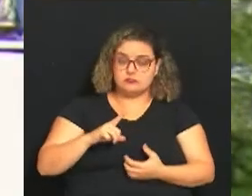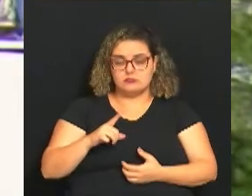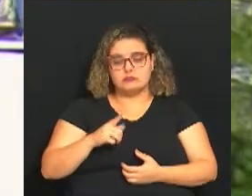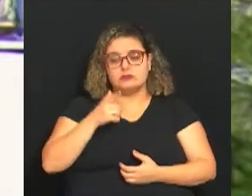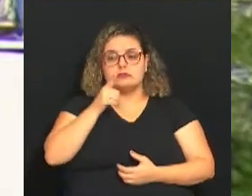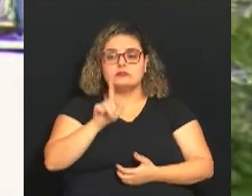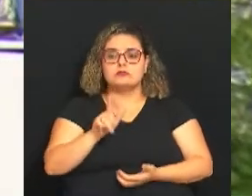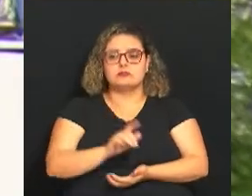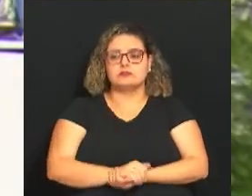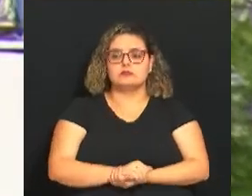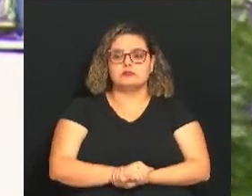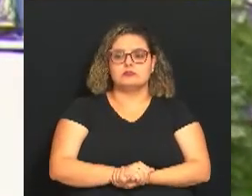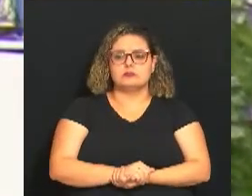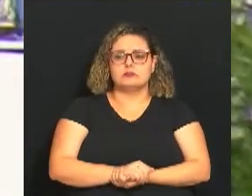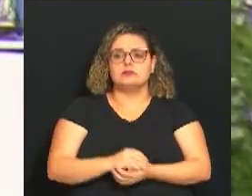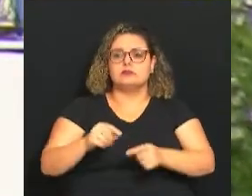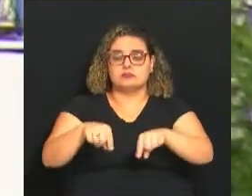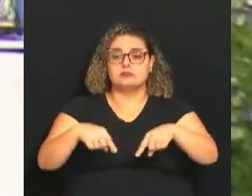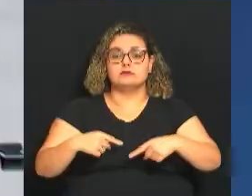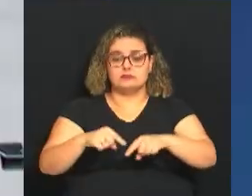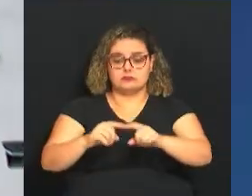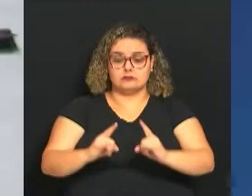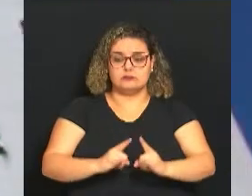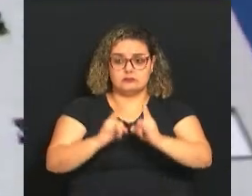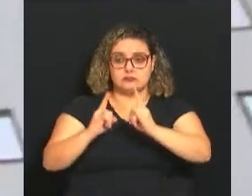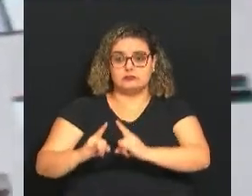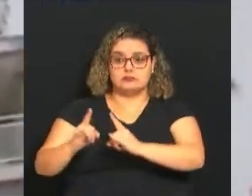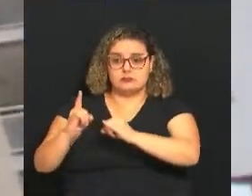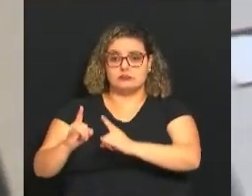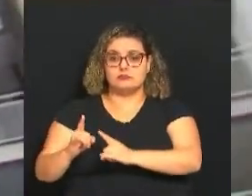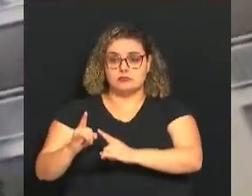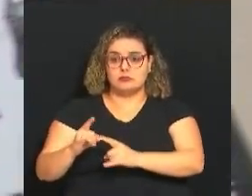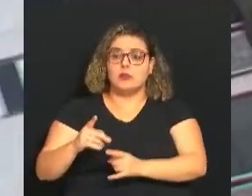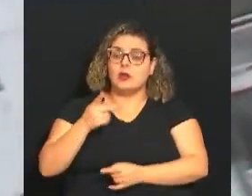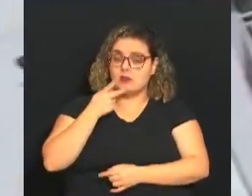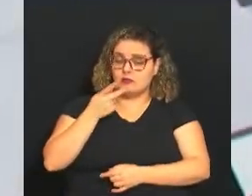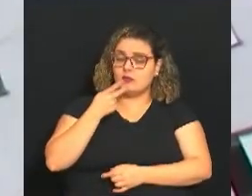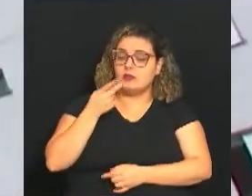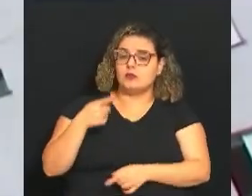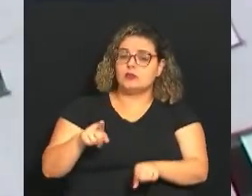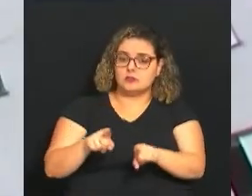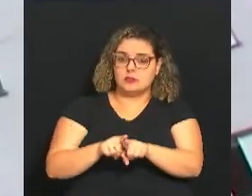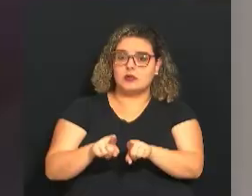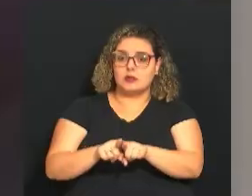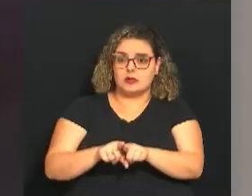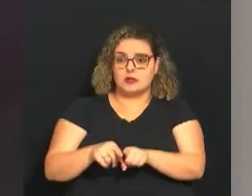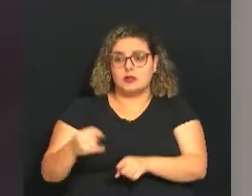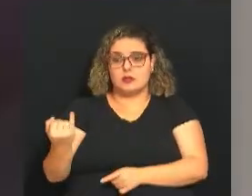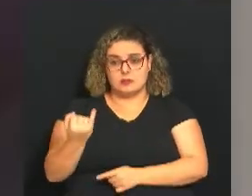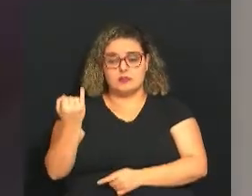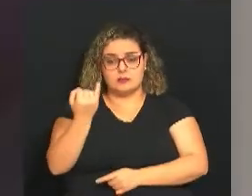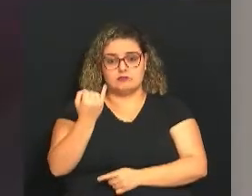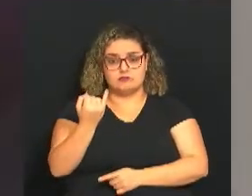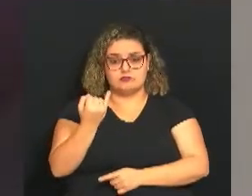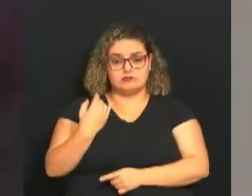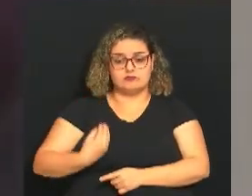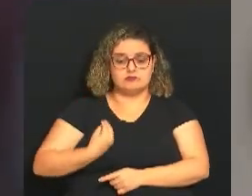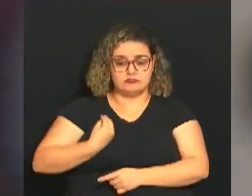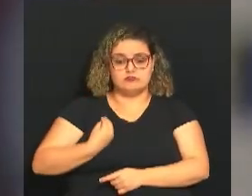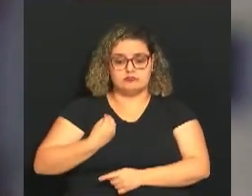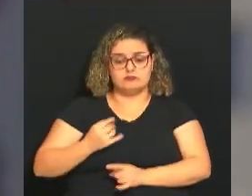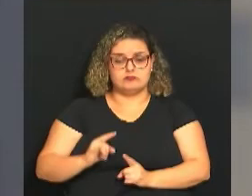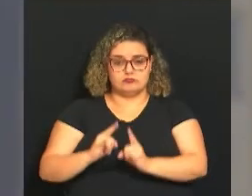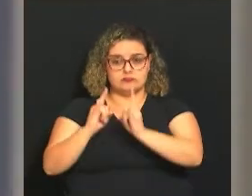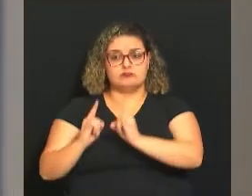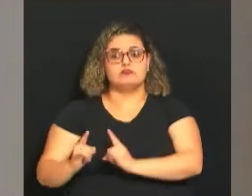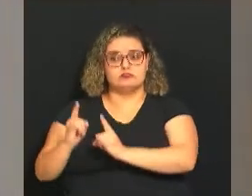Pérez, que mora em condomínio há mais de 10 anos, não deixou de ressaltar a necessidade dos moradores se fazerem presentes nas